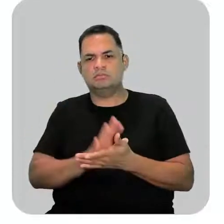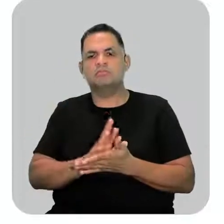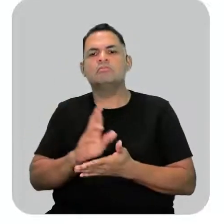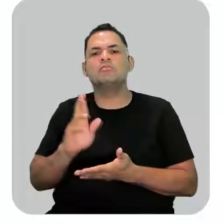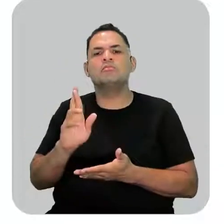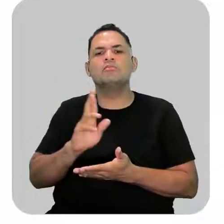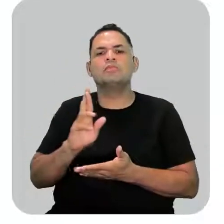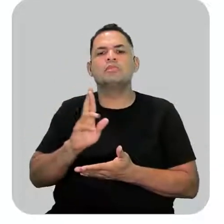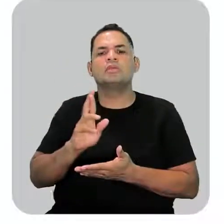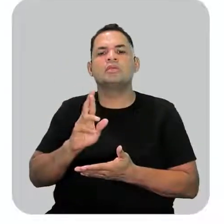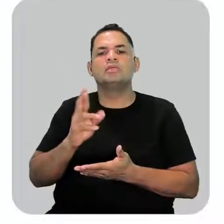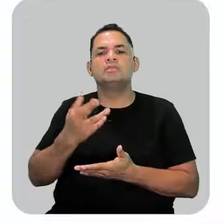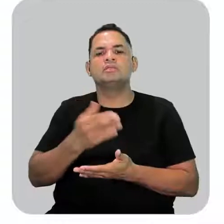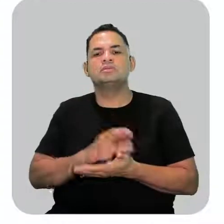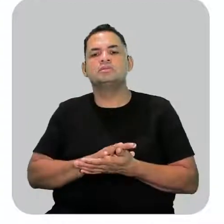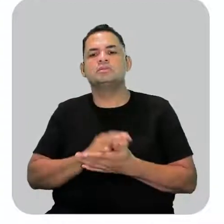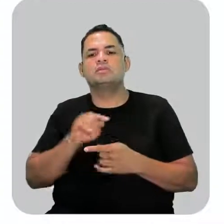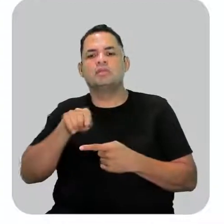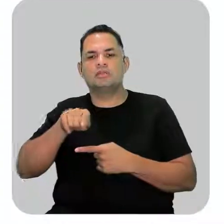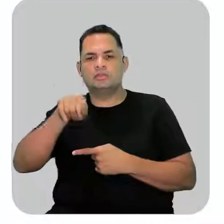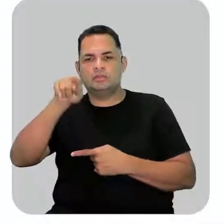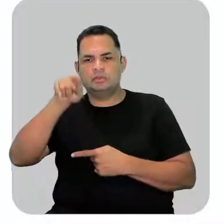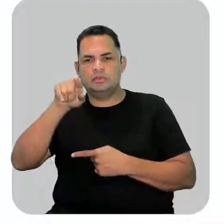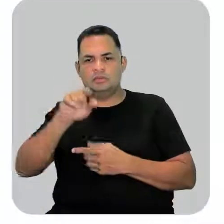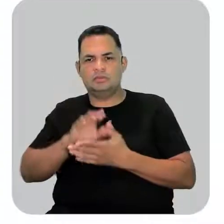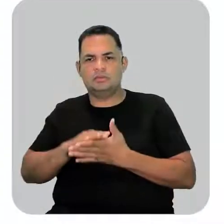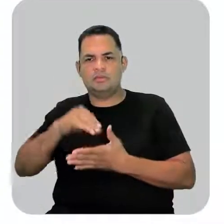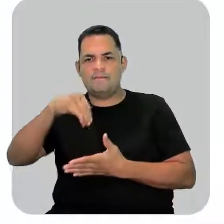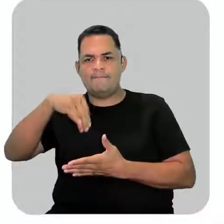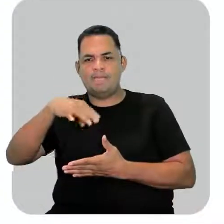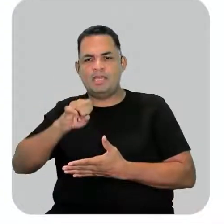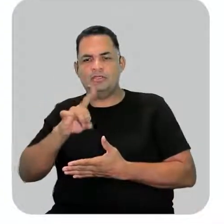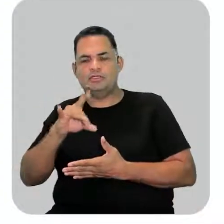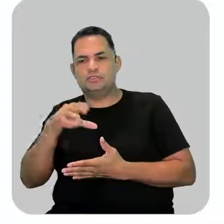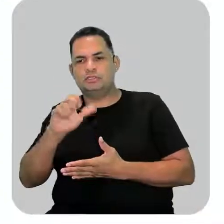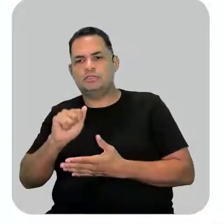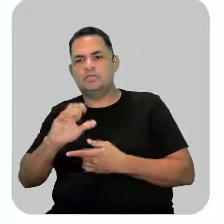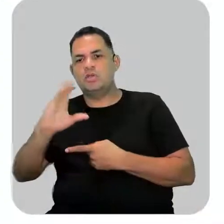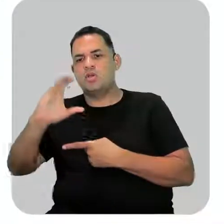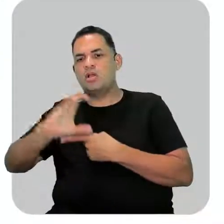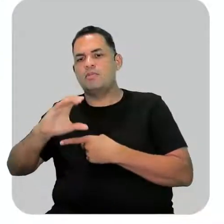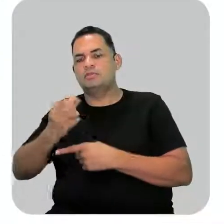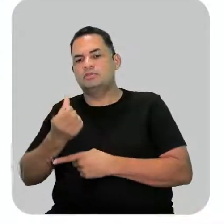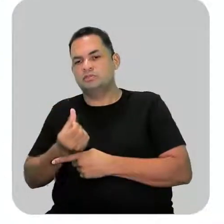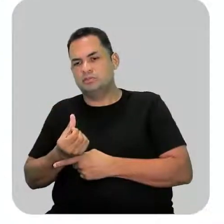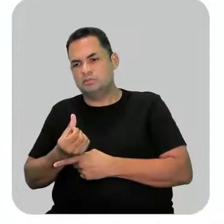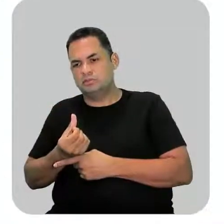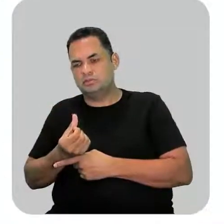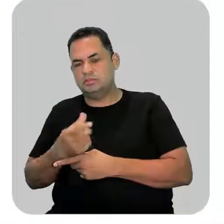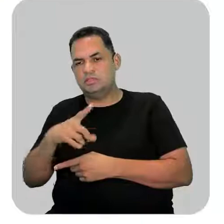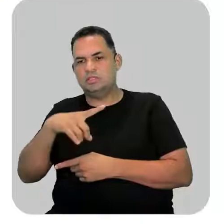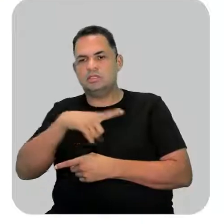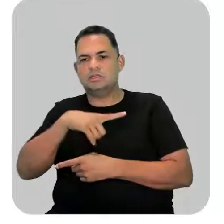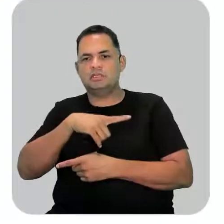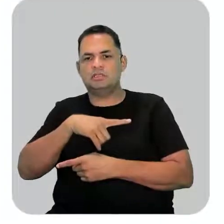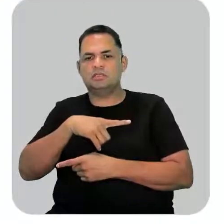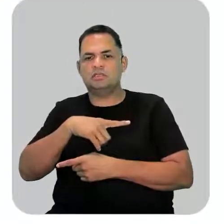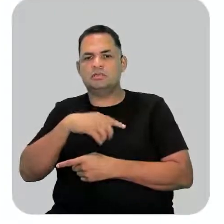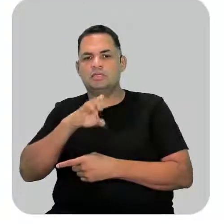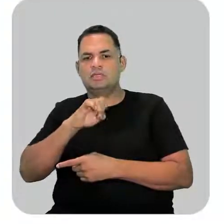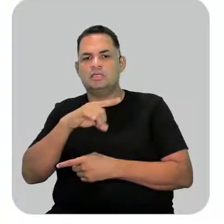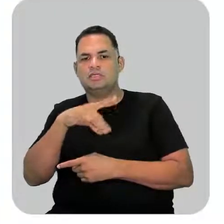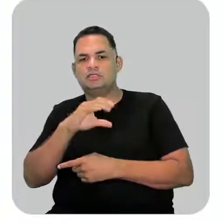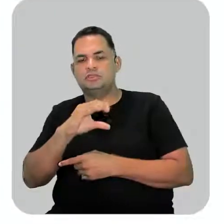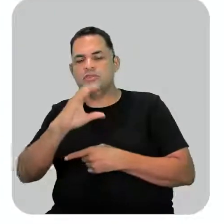são as ramificações? Ó, eu tenho ramificação metil no carbono 6 e tenho ramificação etil